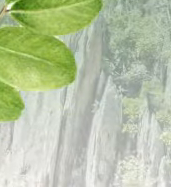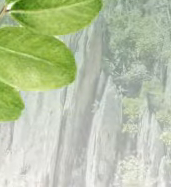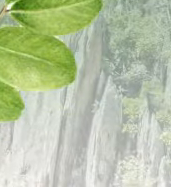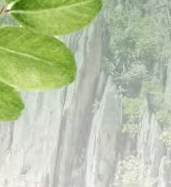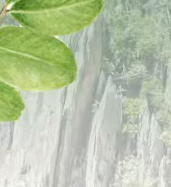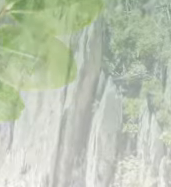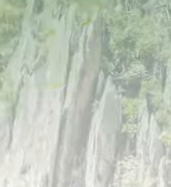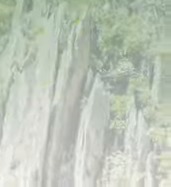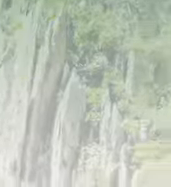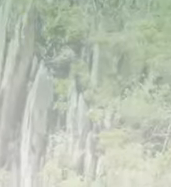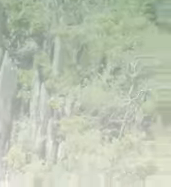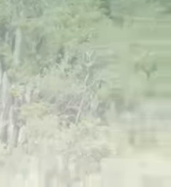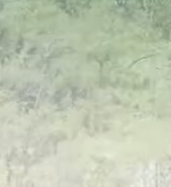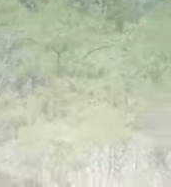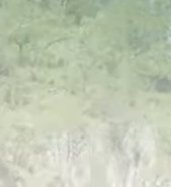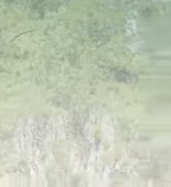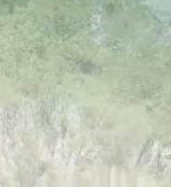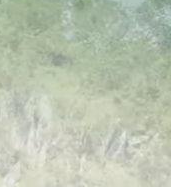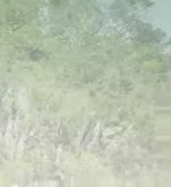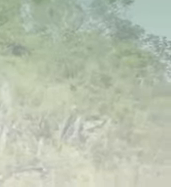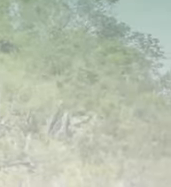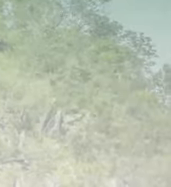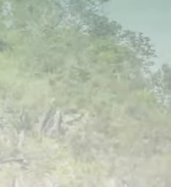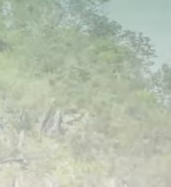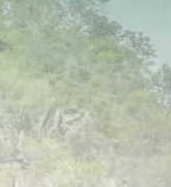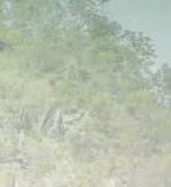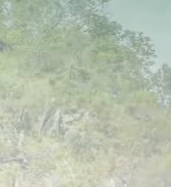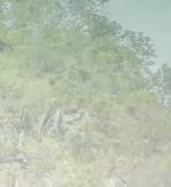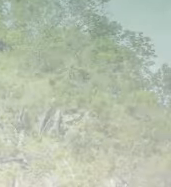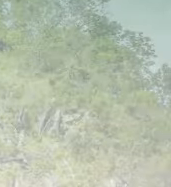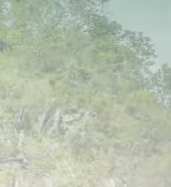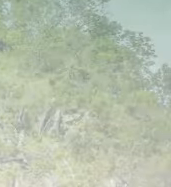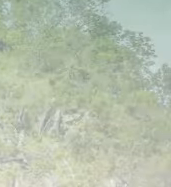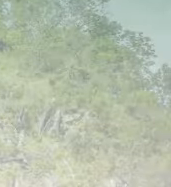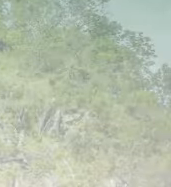milagrosas que Deus criou pra nos curar.